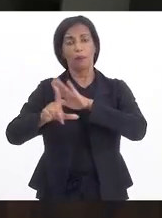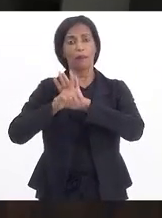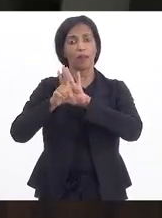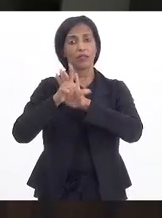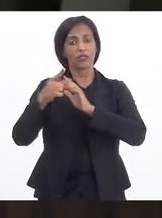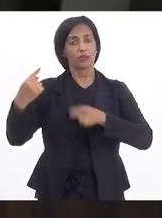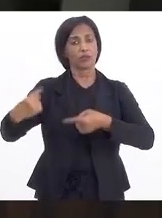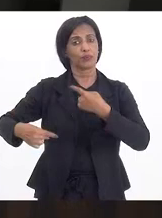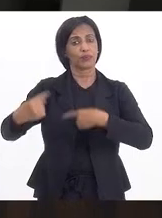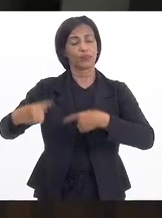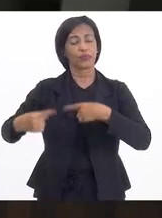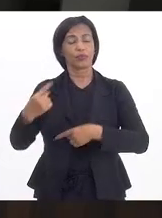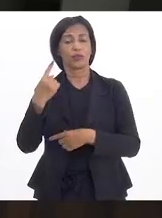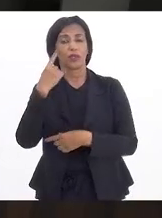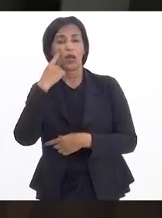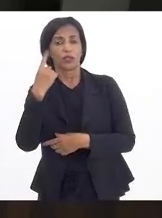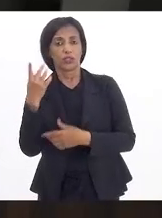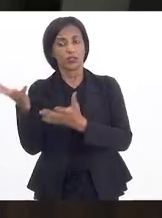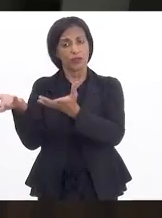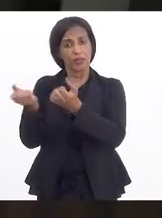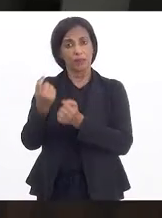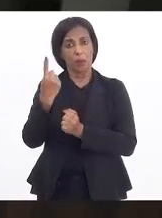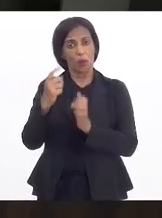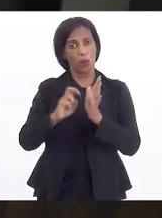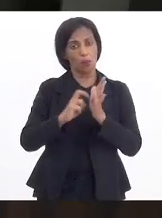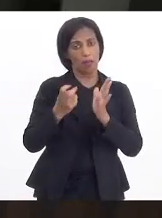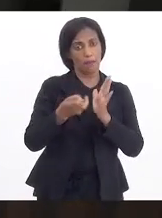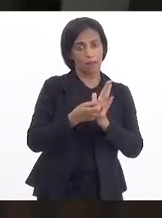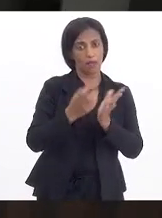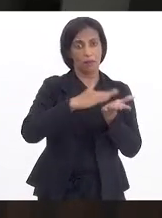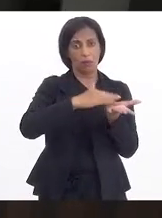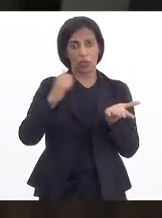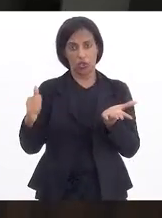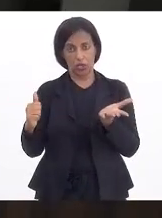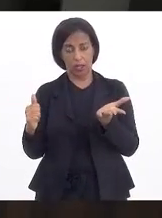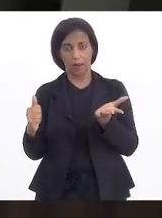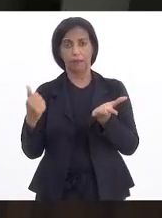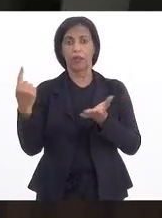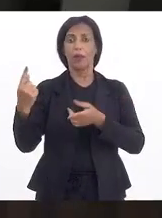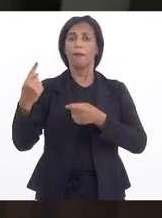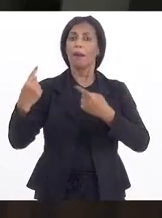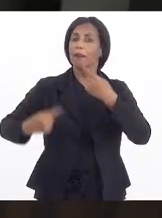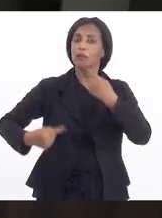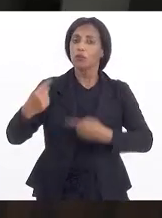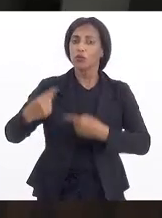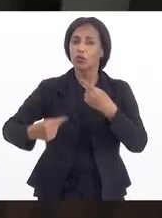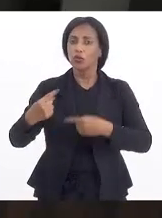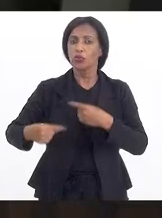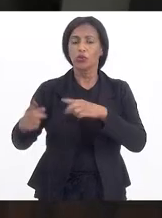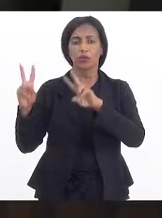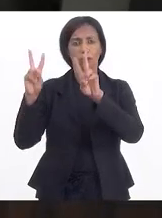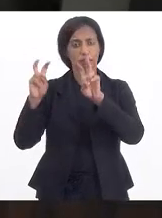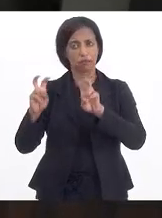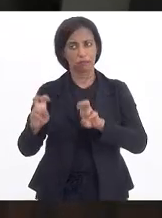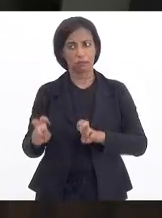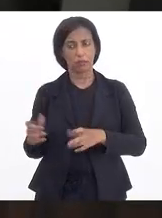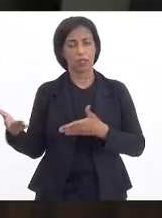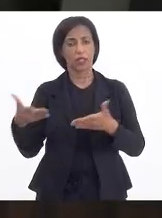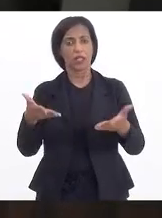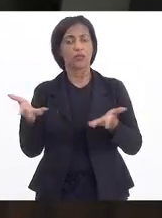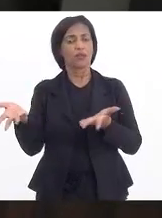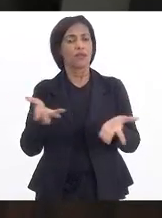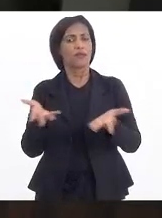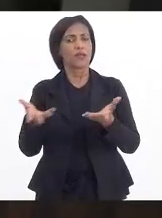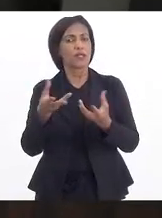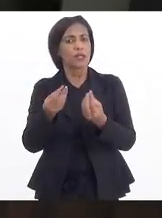legislação Oi gente vai recebeu uma Emenda vai sair da pauta mas é bom que a gente possa discutir essa matéria que Isso